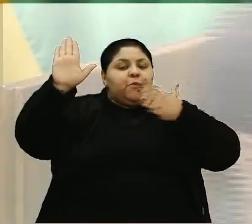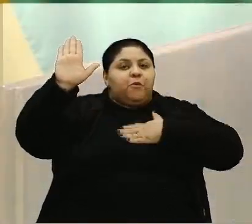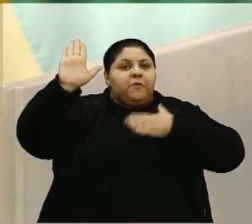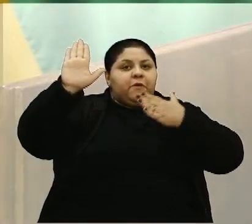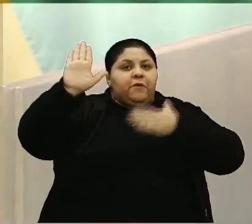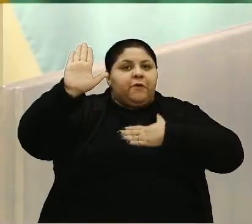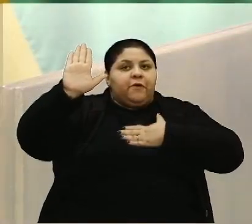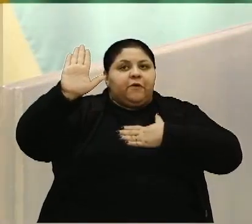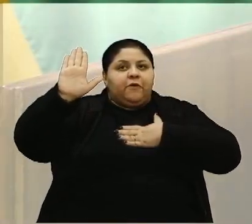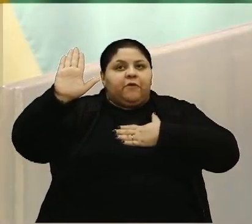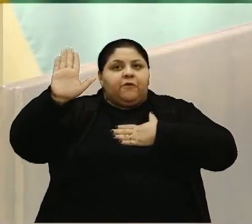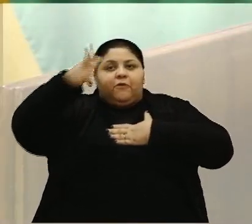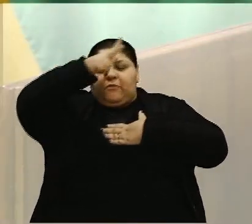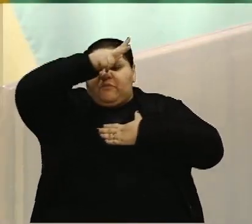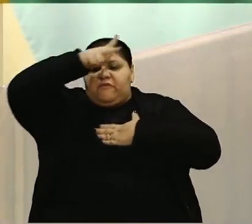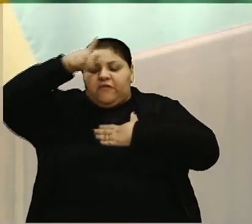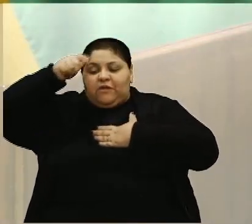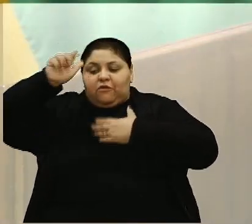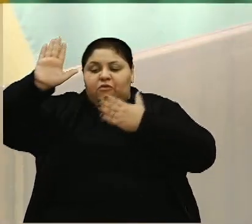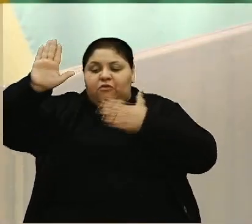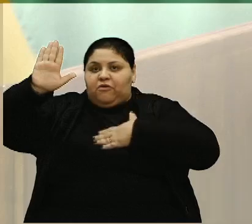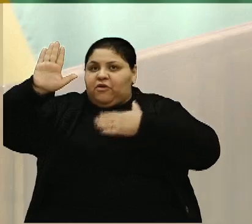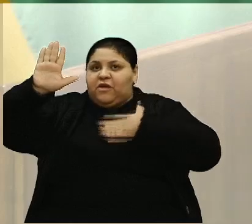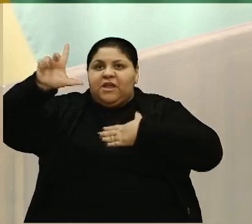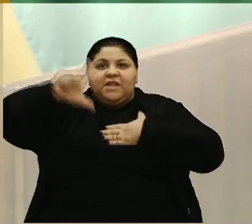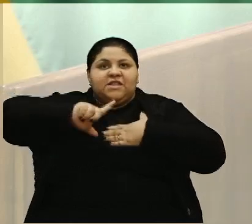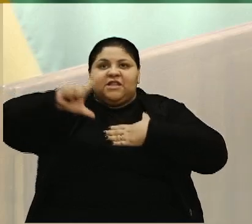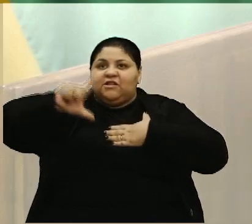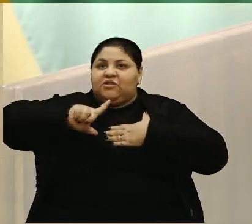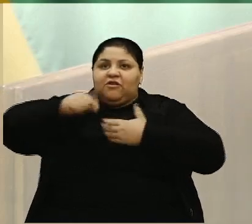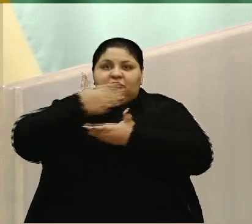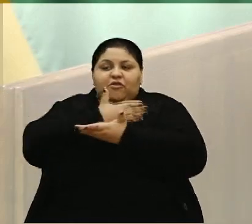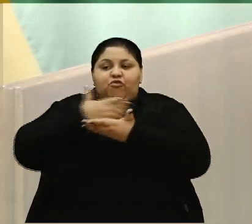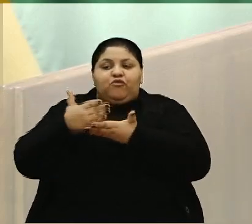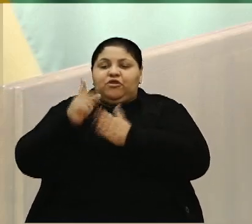com o prefeito, prometeu, e não teve o início